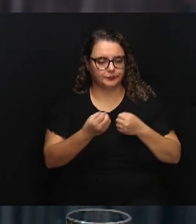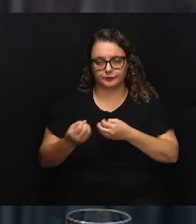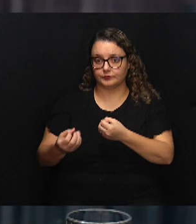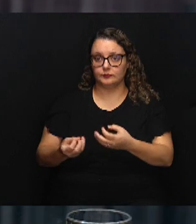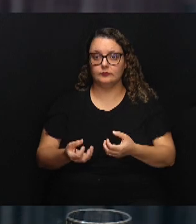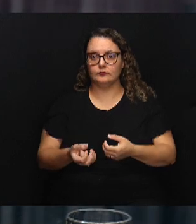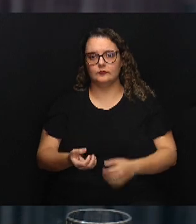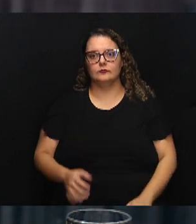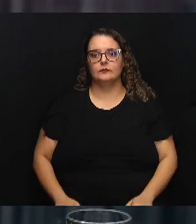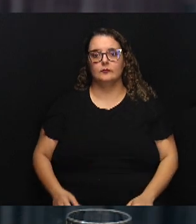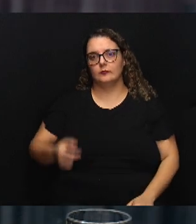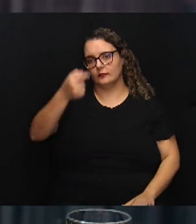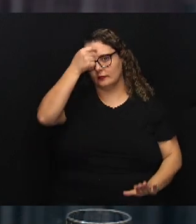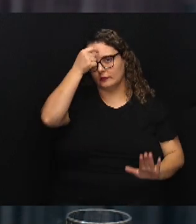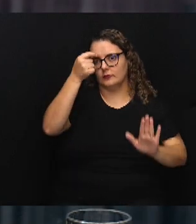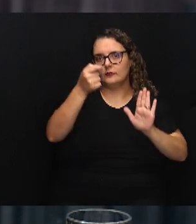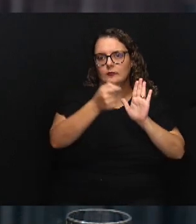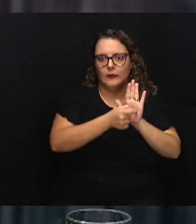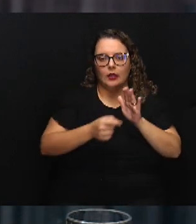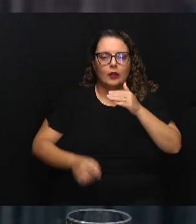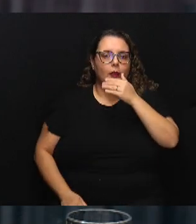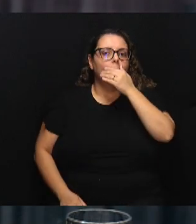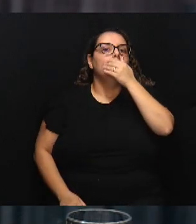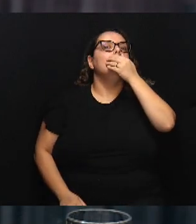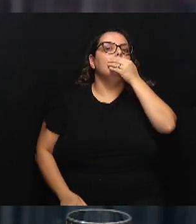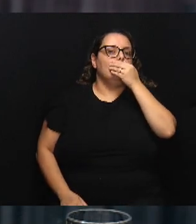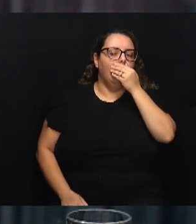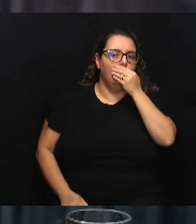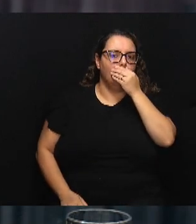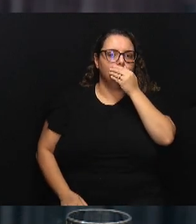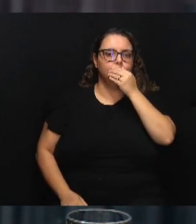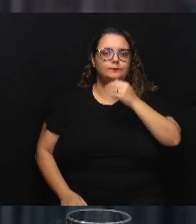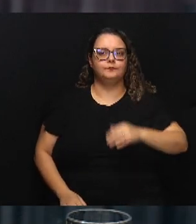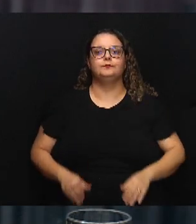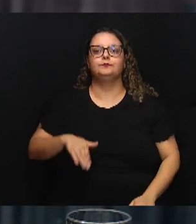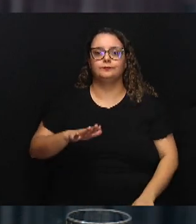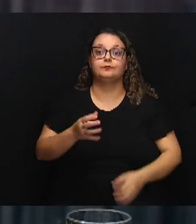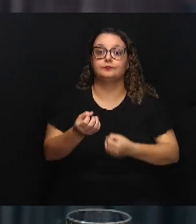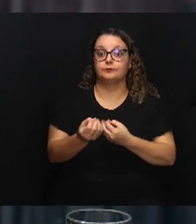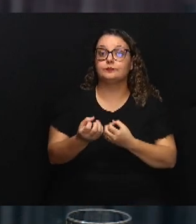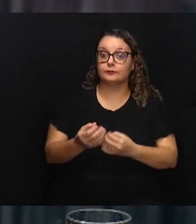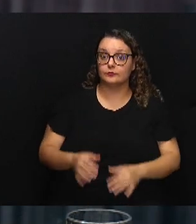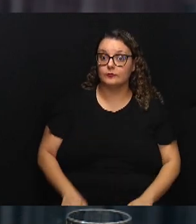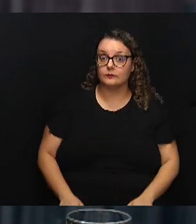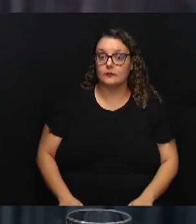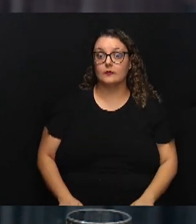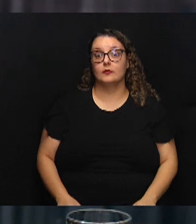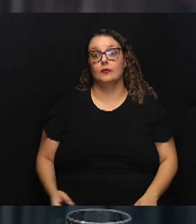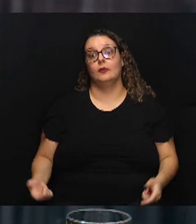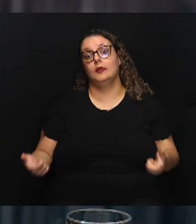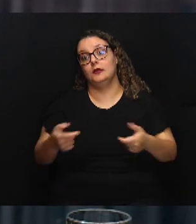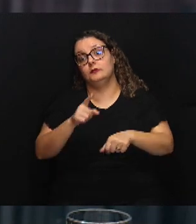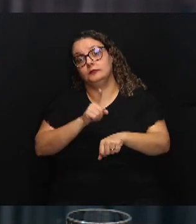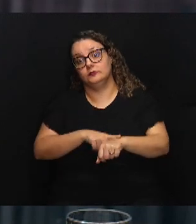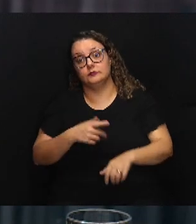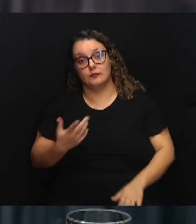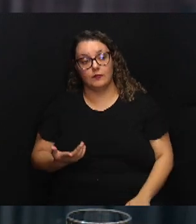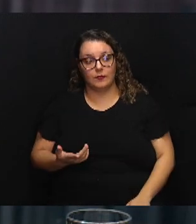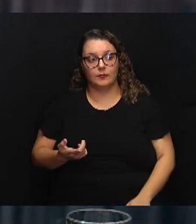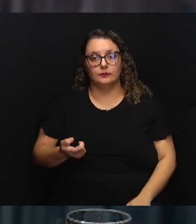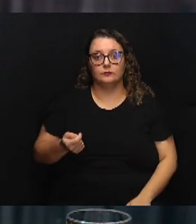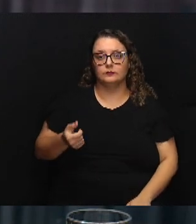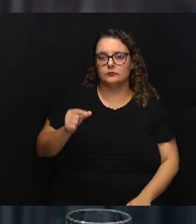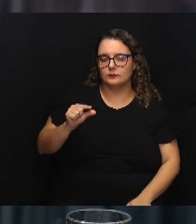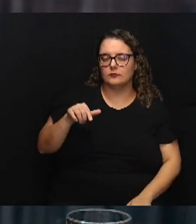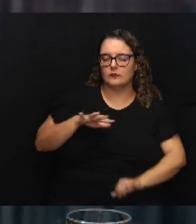com a entrada da inteligência artificial, acaba trazendo mais informações, né, em menos tempo e com um pouquinho mais de